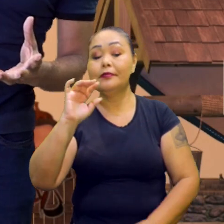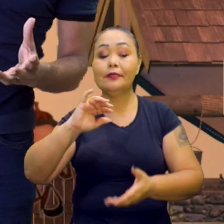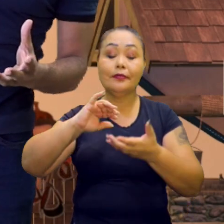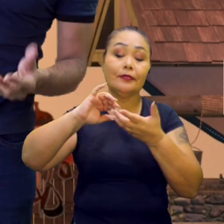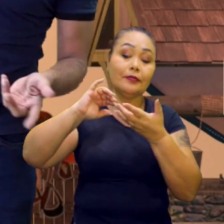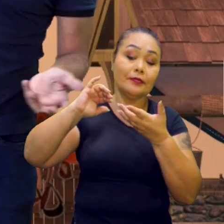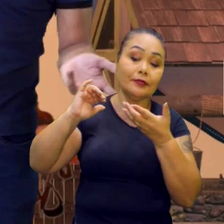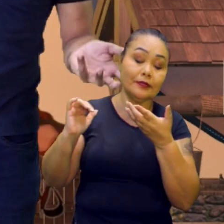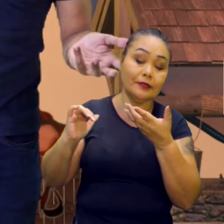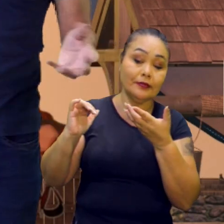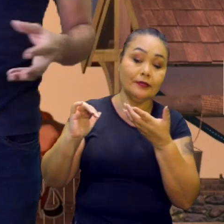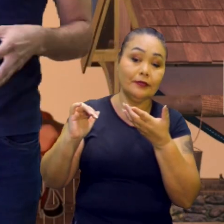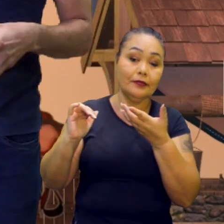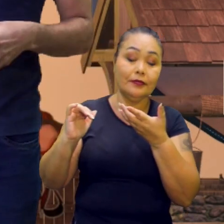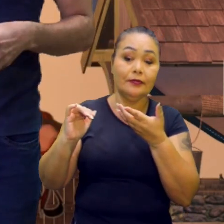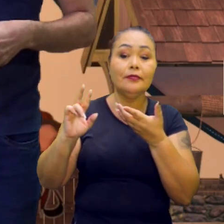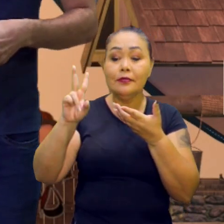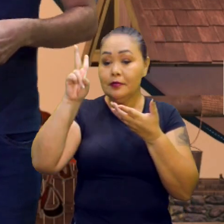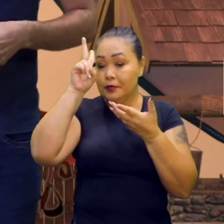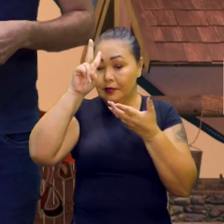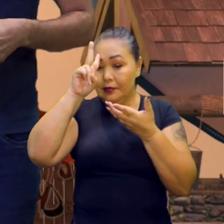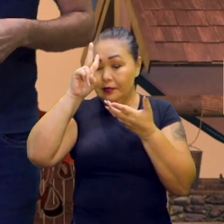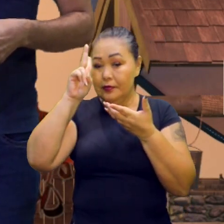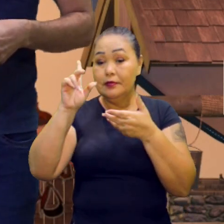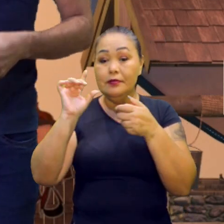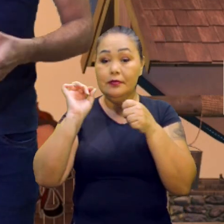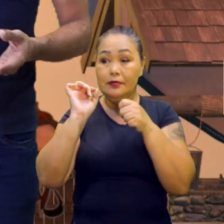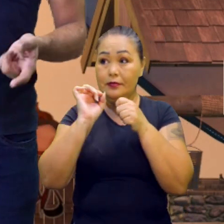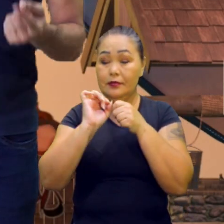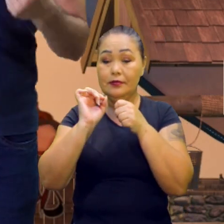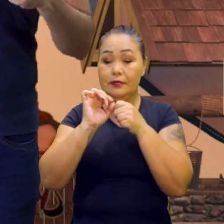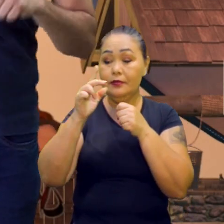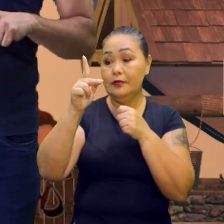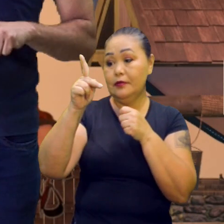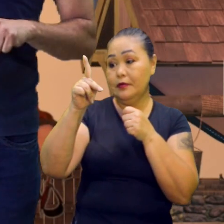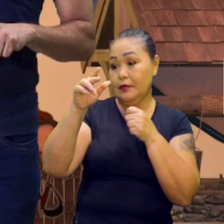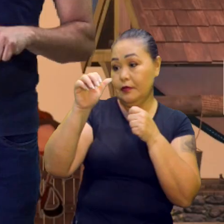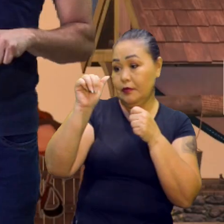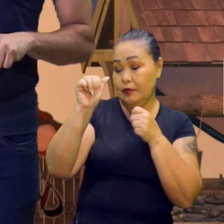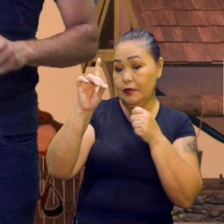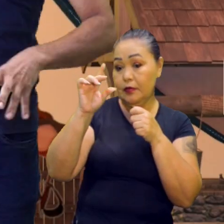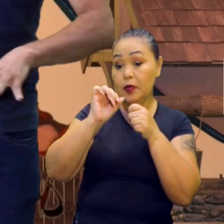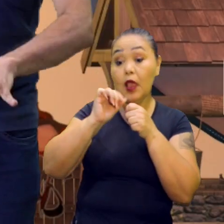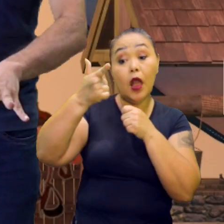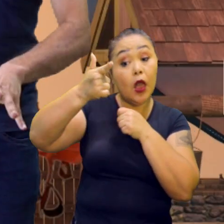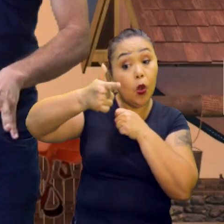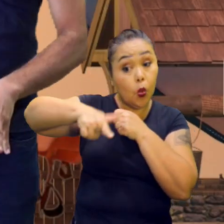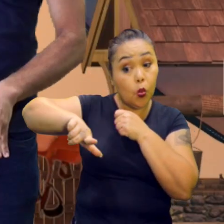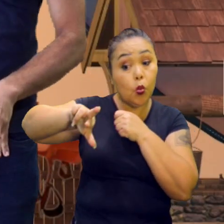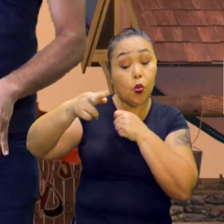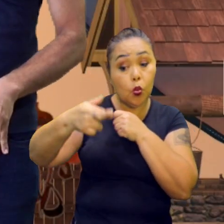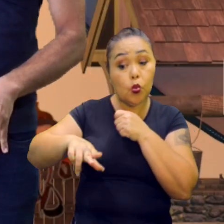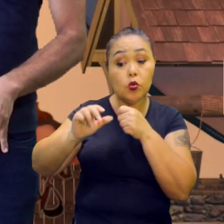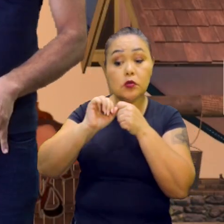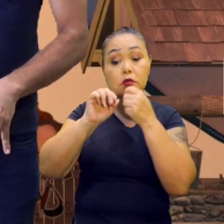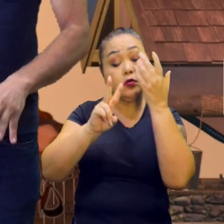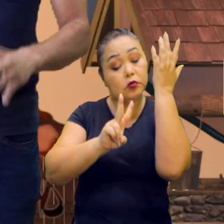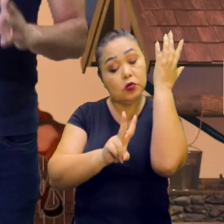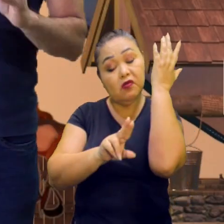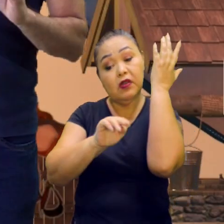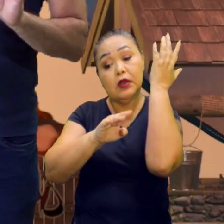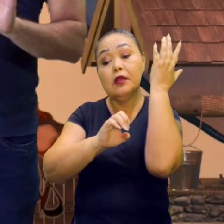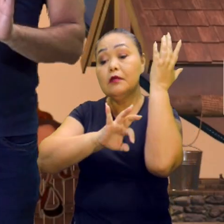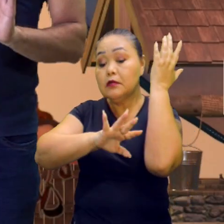vegetativas, né? Principalmente quando a gente vai fazer poda de renovação e reutiliza esses vegetais para adubo.